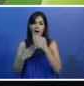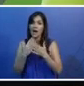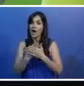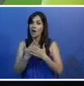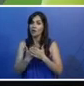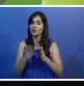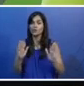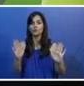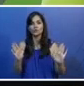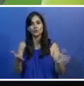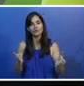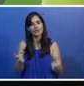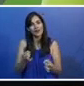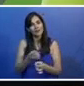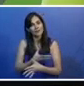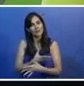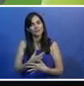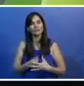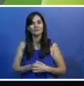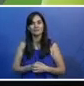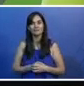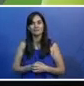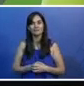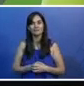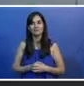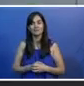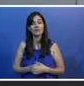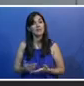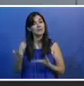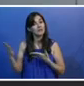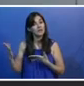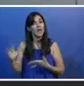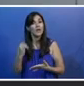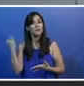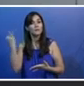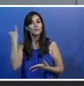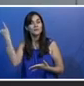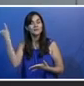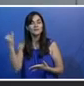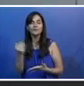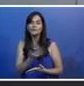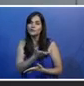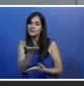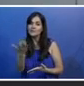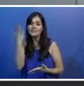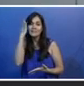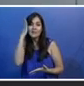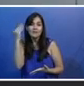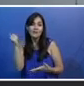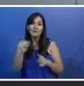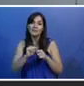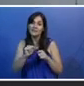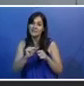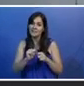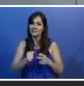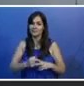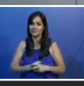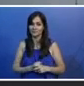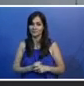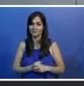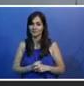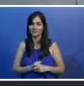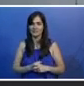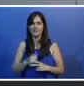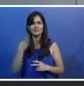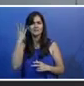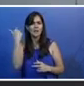aula de hoje, ok? Isso que é importante vocês saberem fazer.